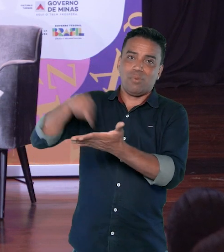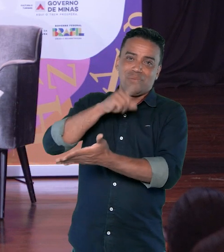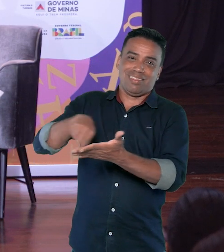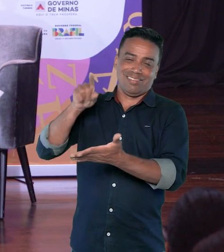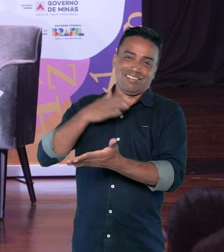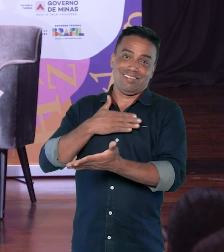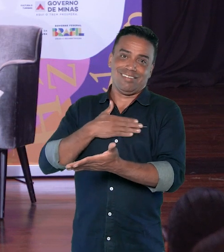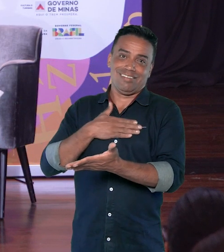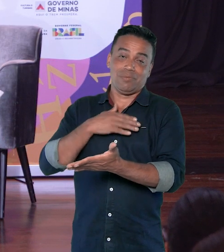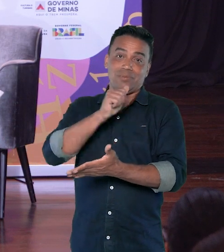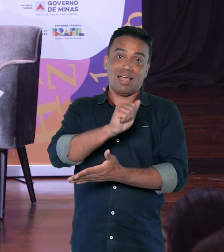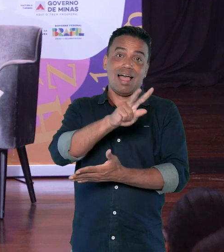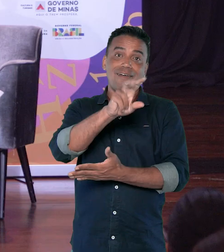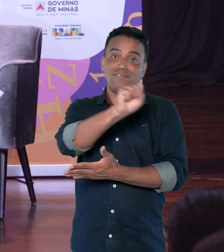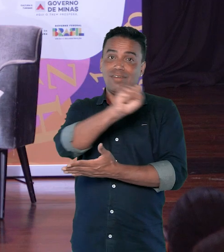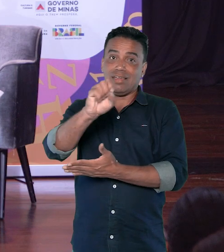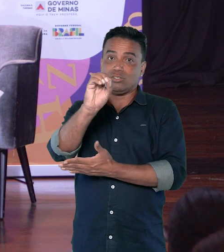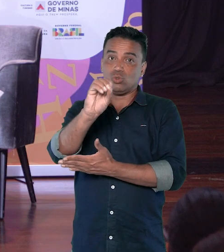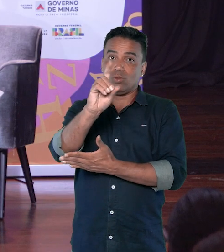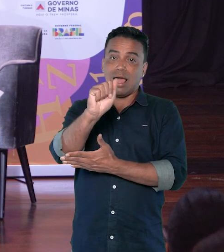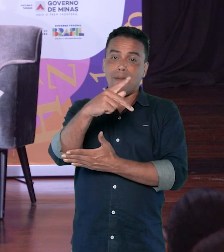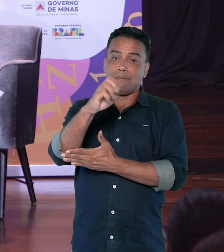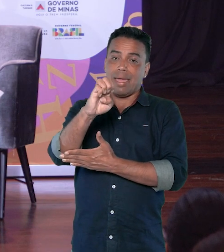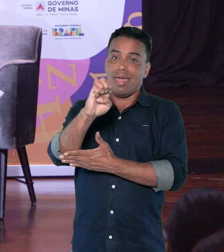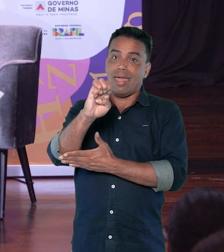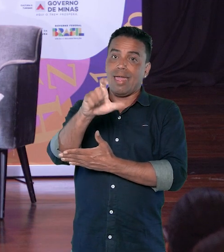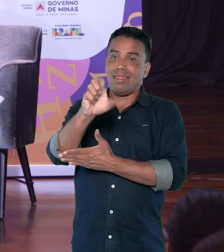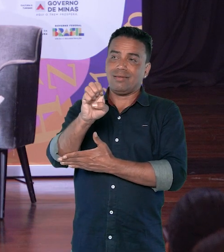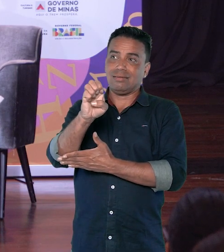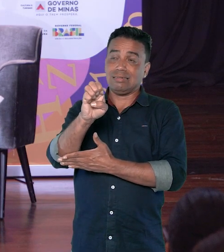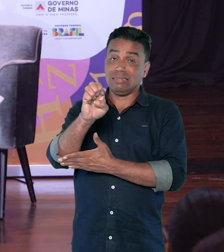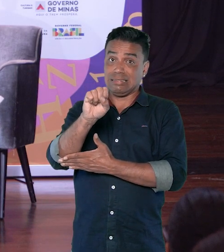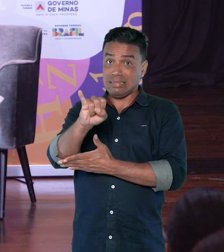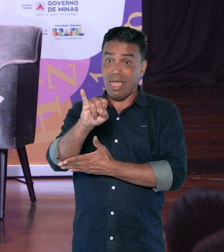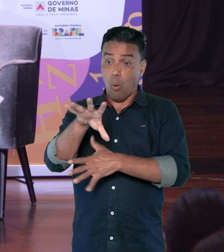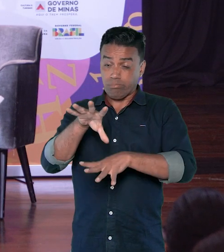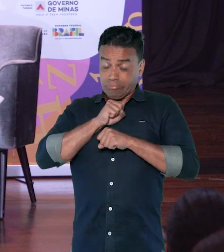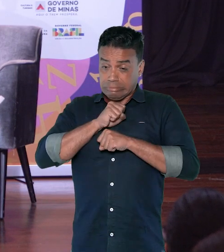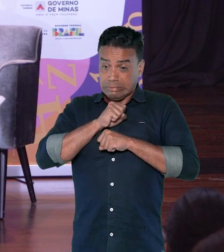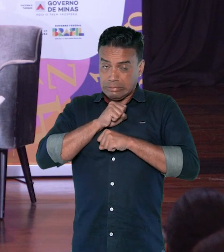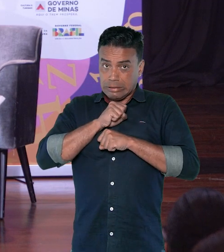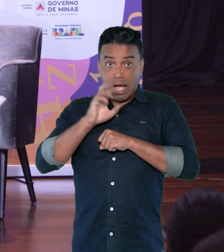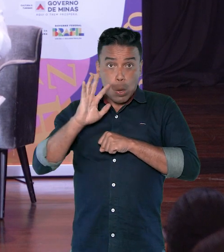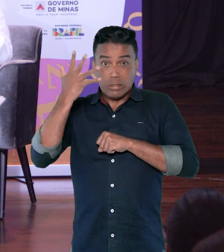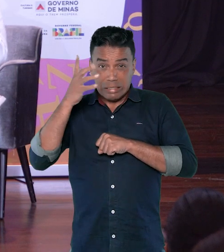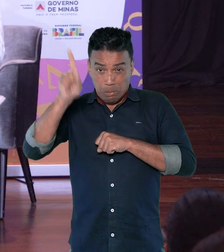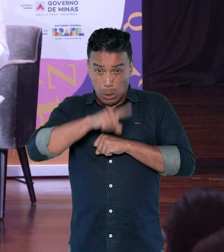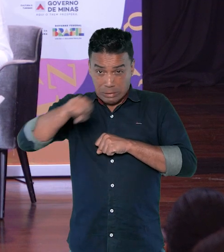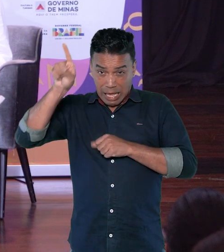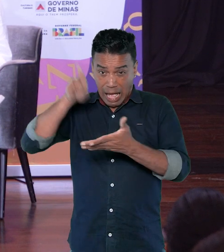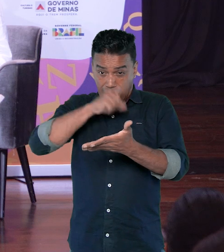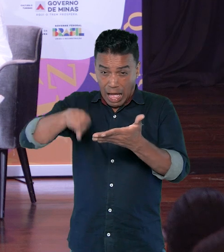eu entendia que se eu me deixasse contaminado pelo que estava acontecendo, eu não conseguiria escrever o livro que eu